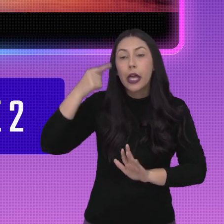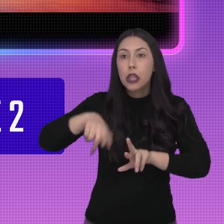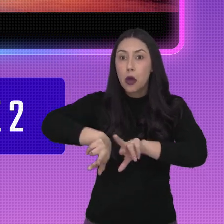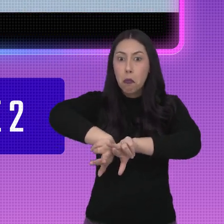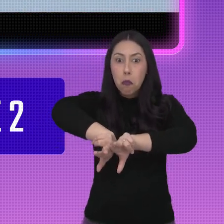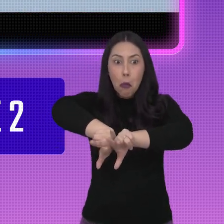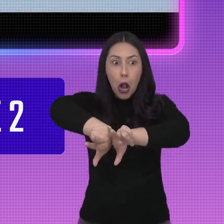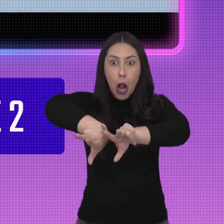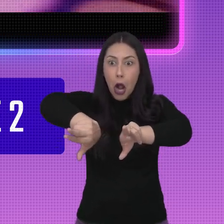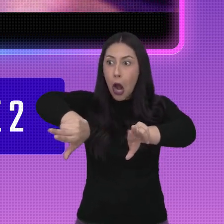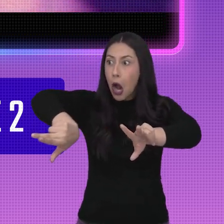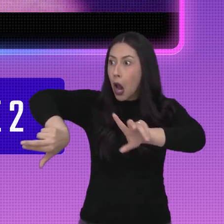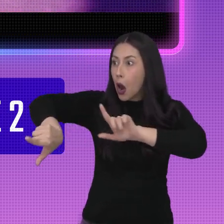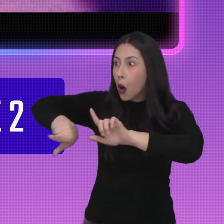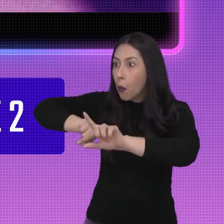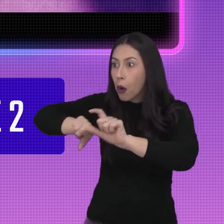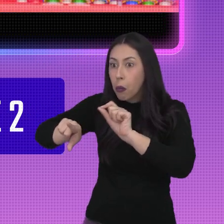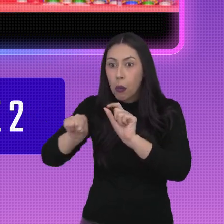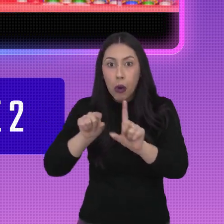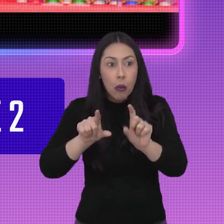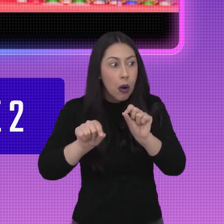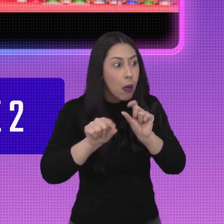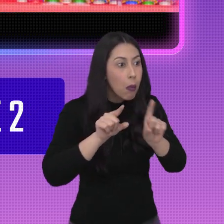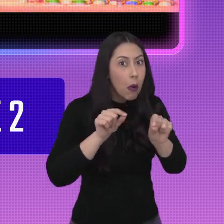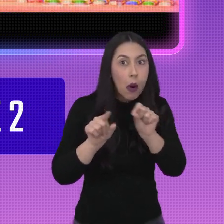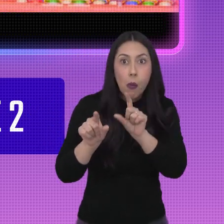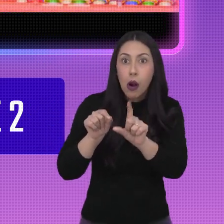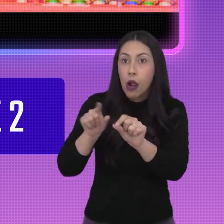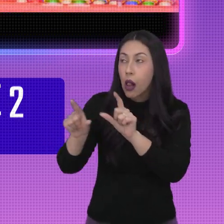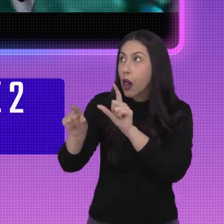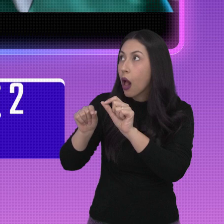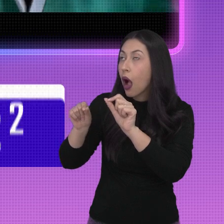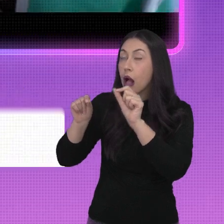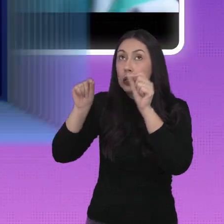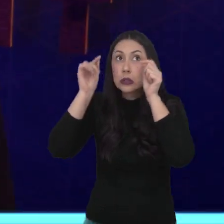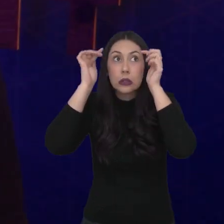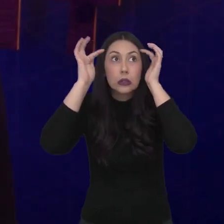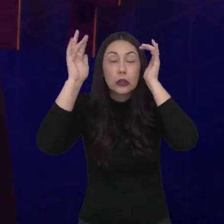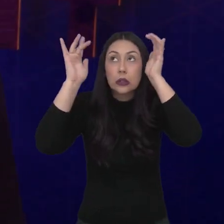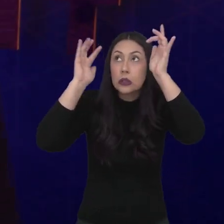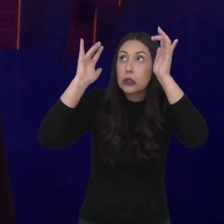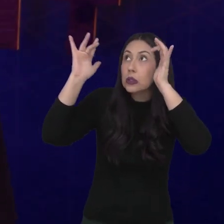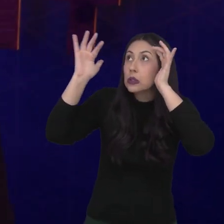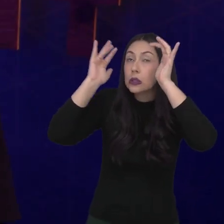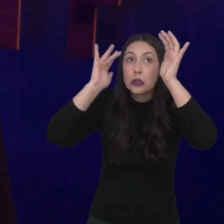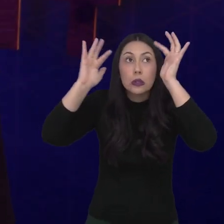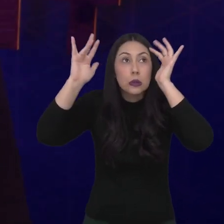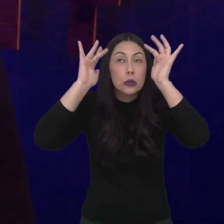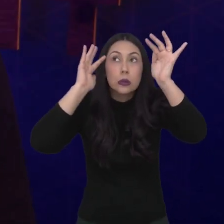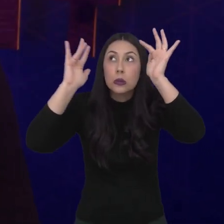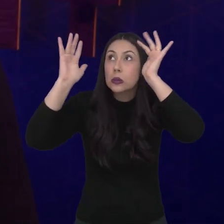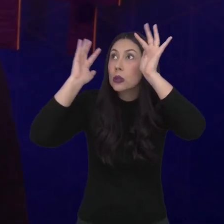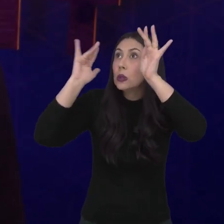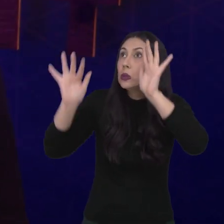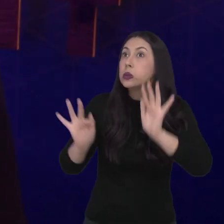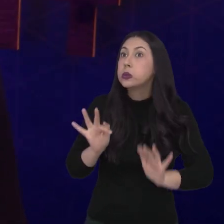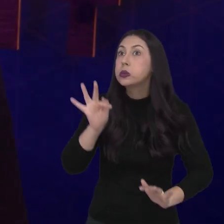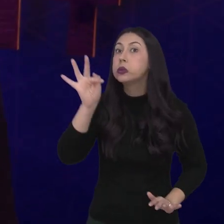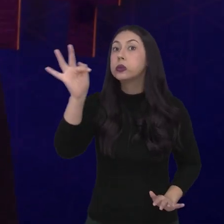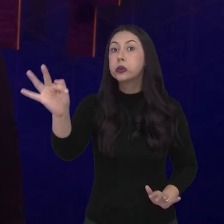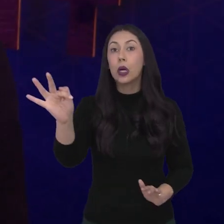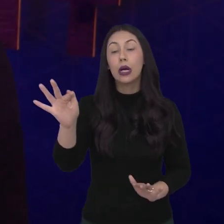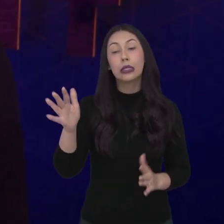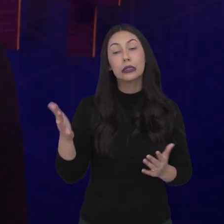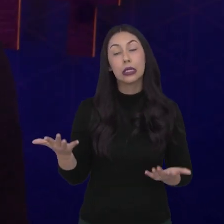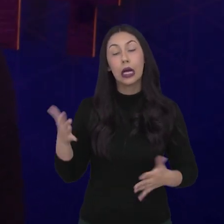tem das possibilidades infinitas que existem dentro da nossa cabeça e do que a gente imagina para o futuro e tal.